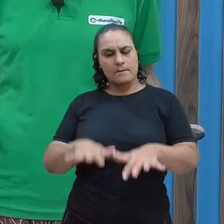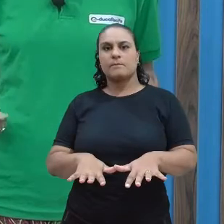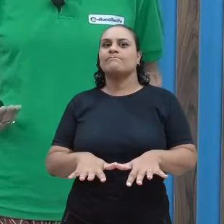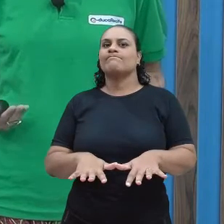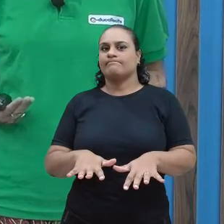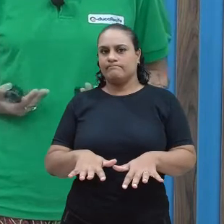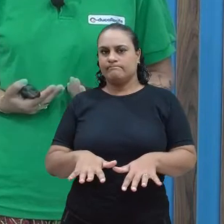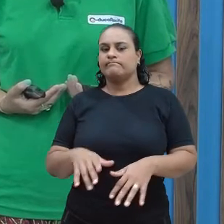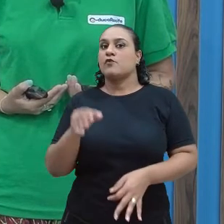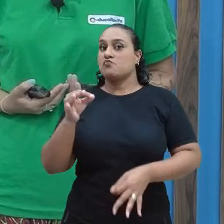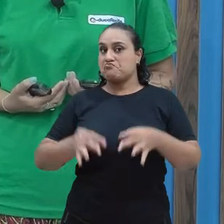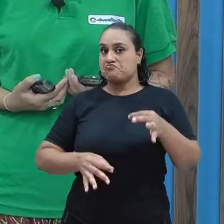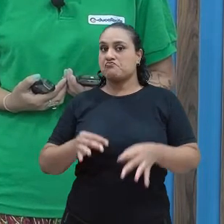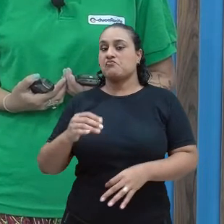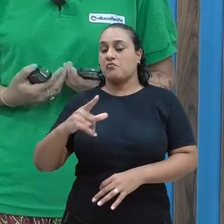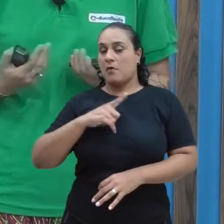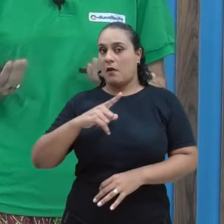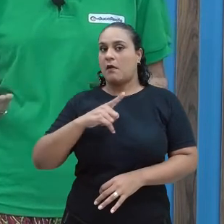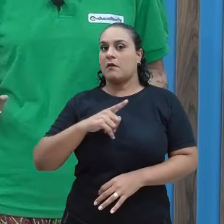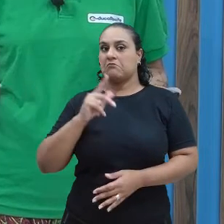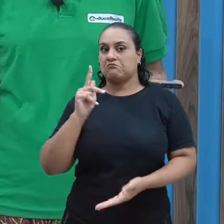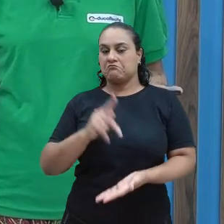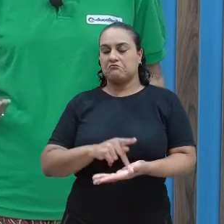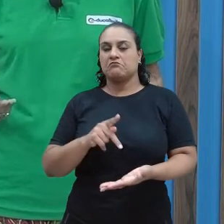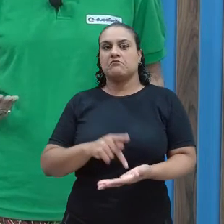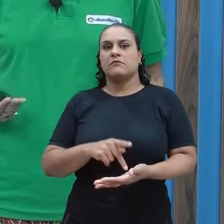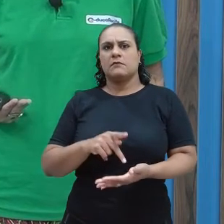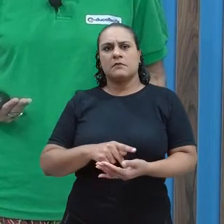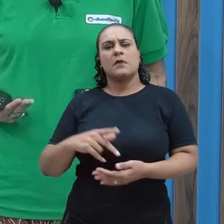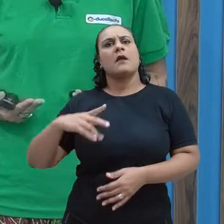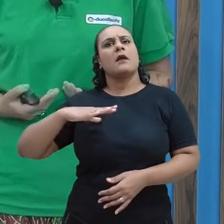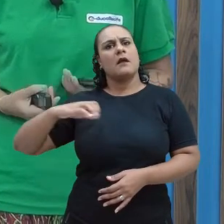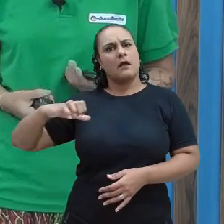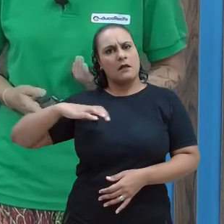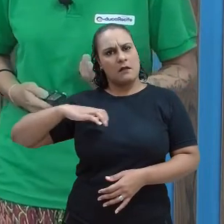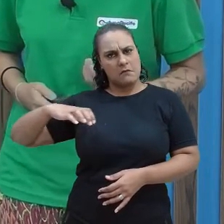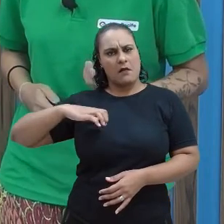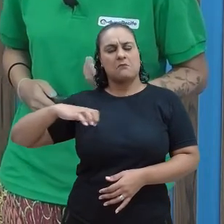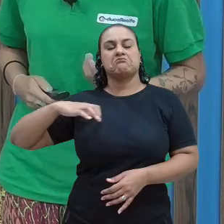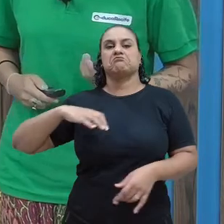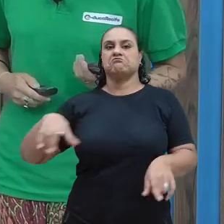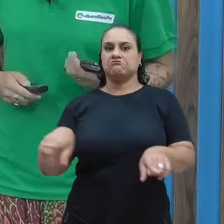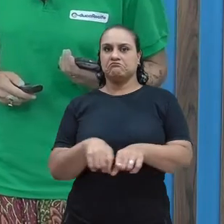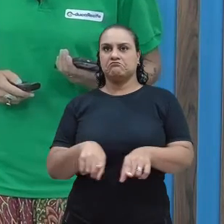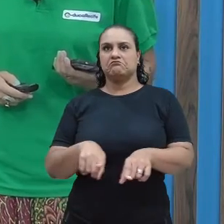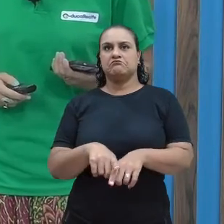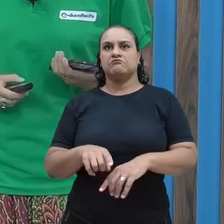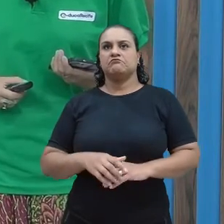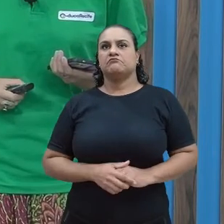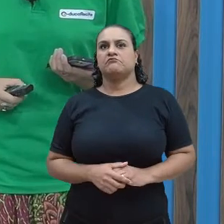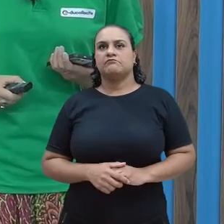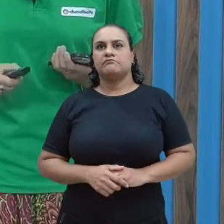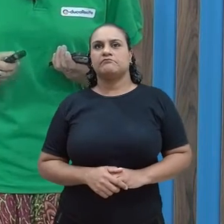realmente tenha justiça, certo? E seja mais ético também, certo? Vamos lá.